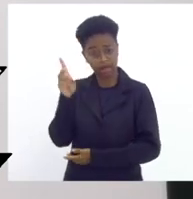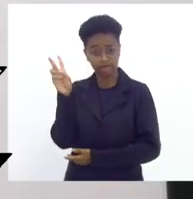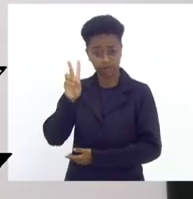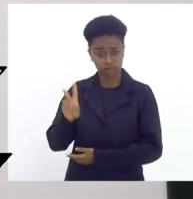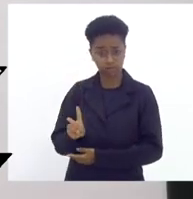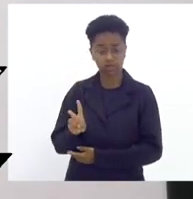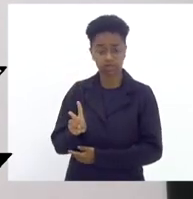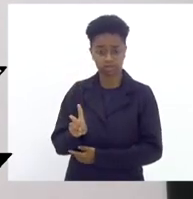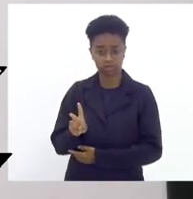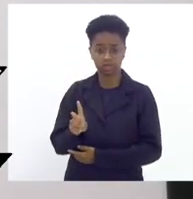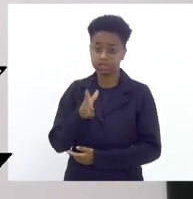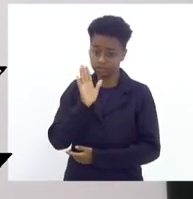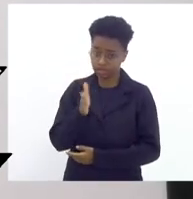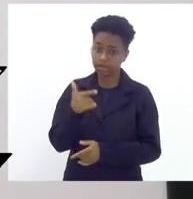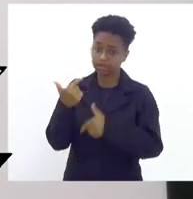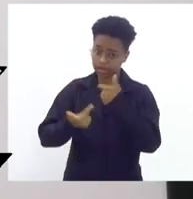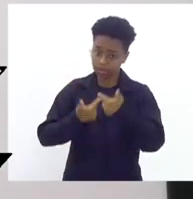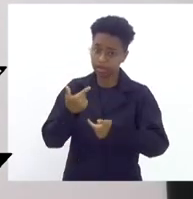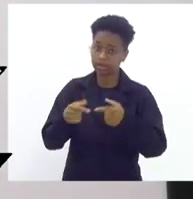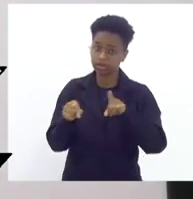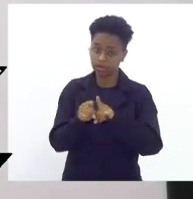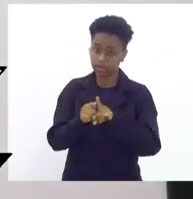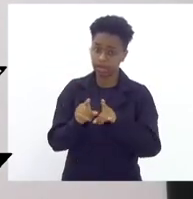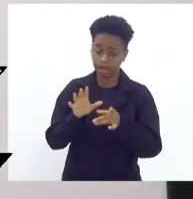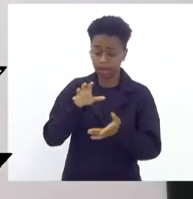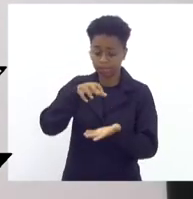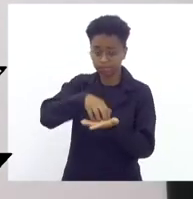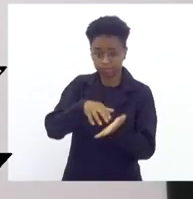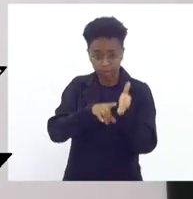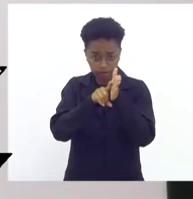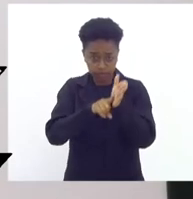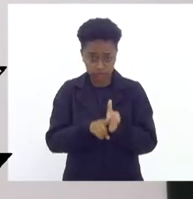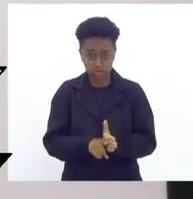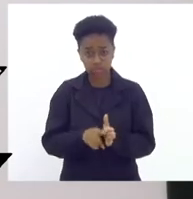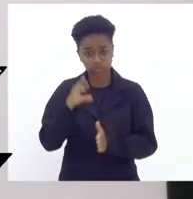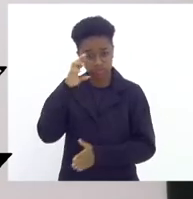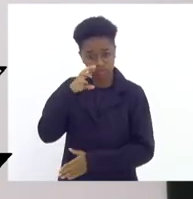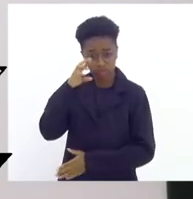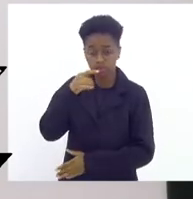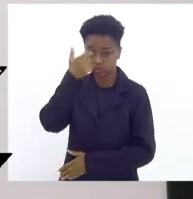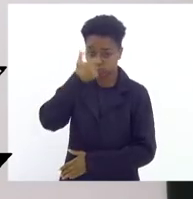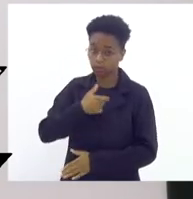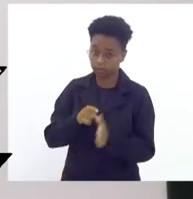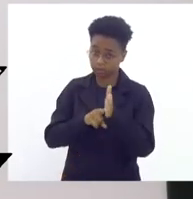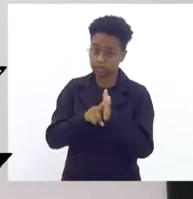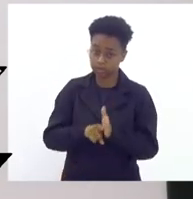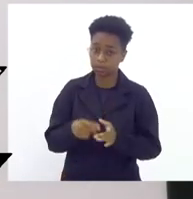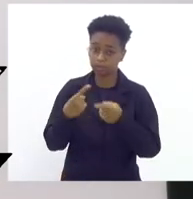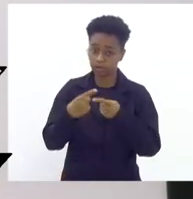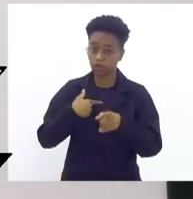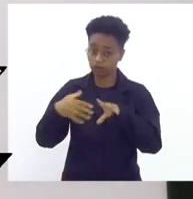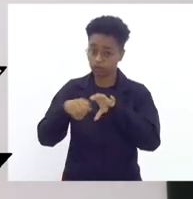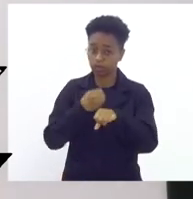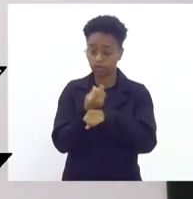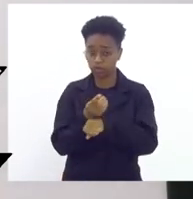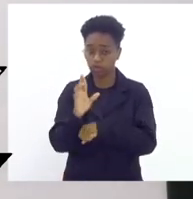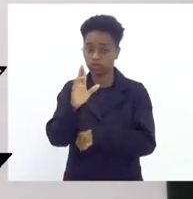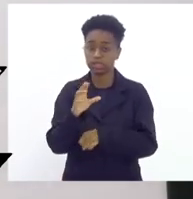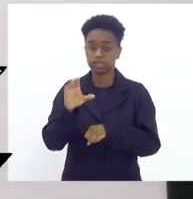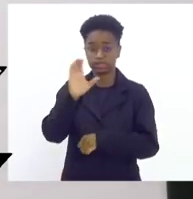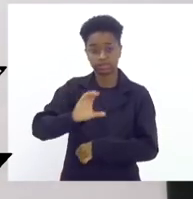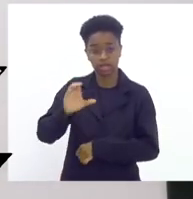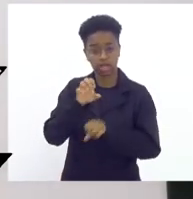e trabalhei com centro de investigação eu sou petizadora porque eu sou Doutor em Ciência da educação